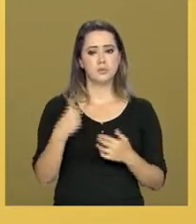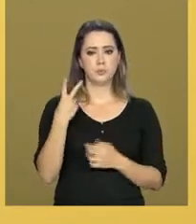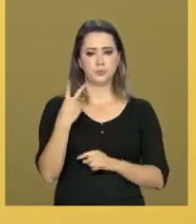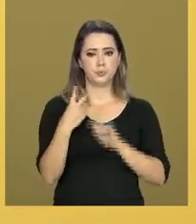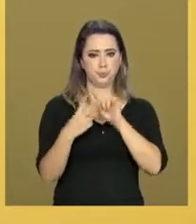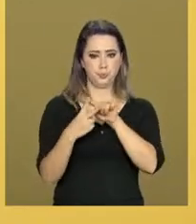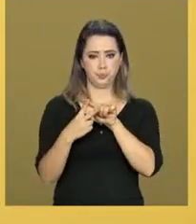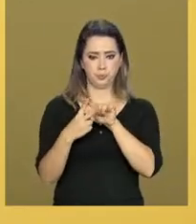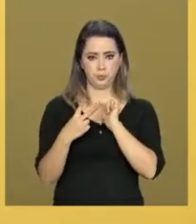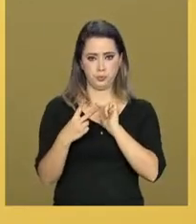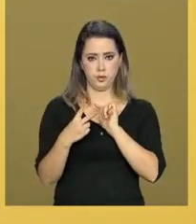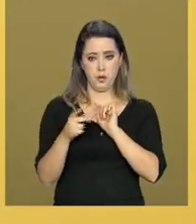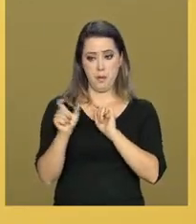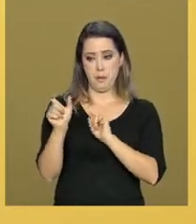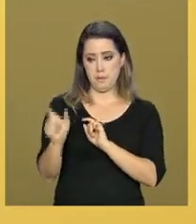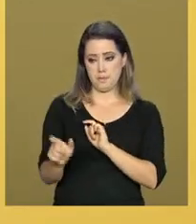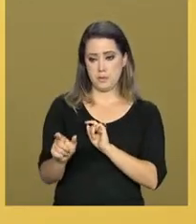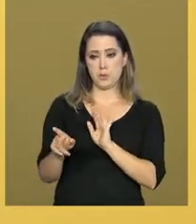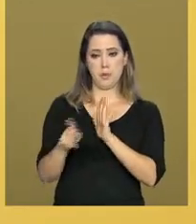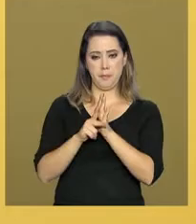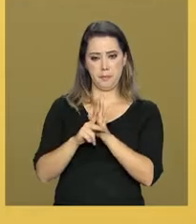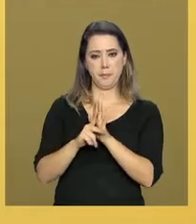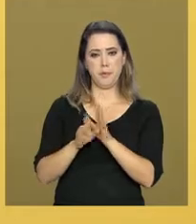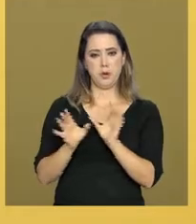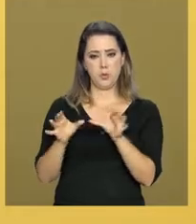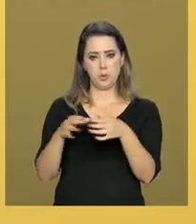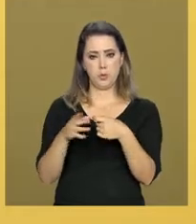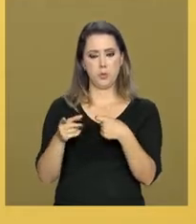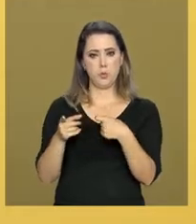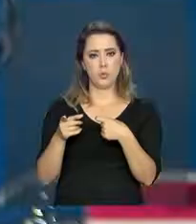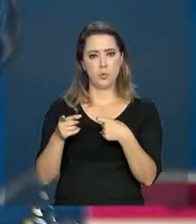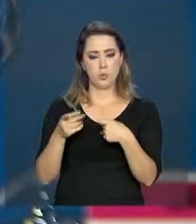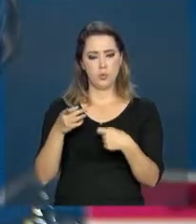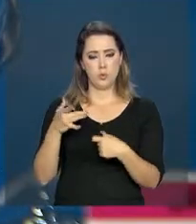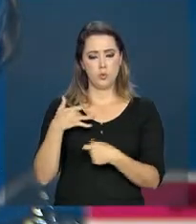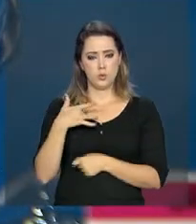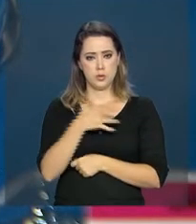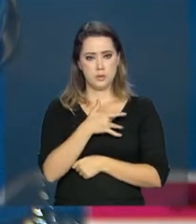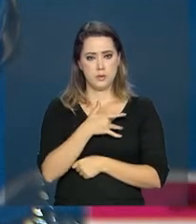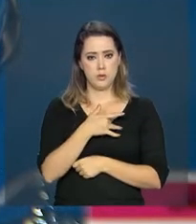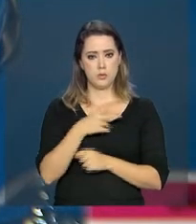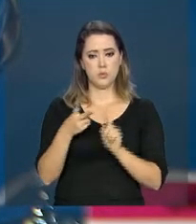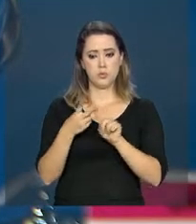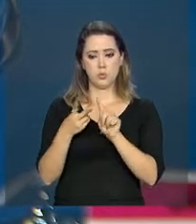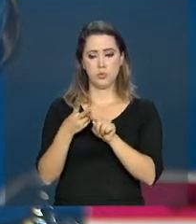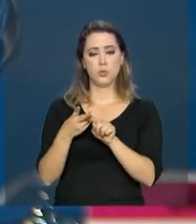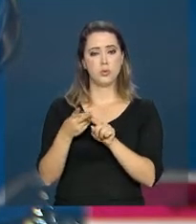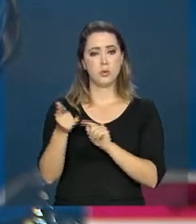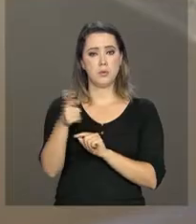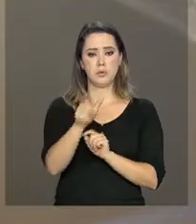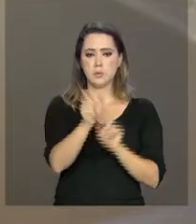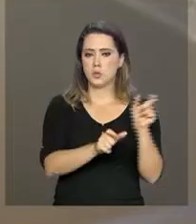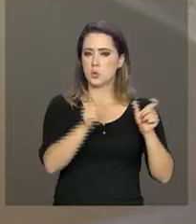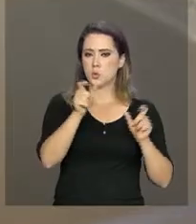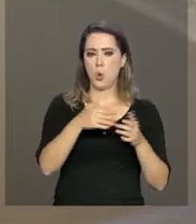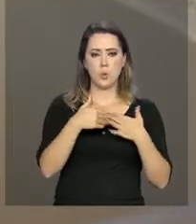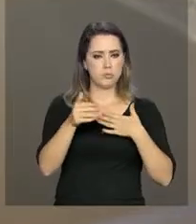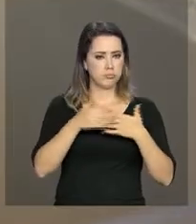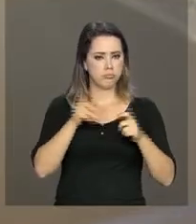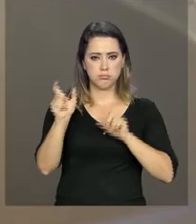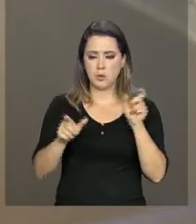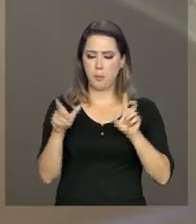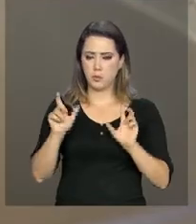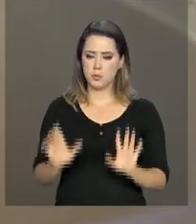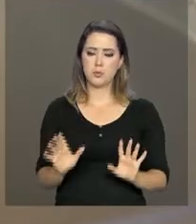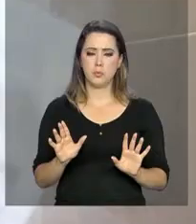partes um profissional de saúde e outro para o leigo a ele pode opinar ainda sobre a incorporação